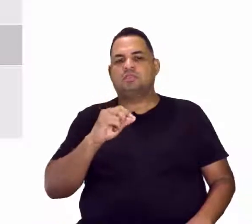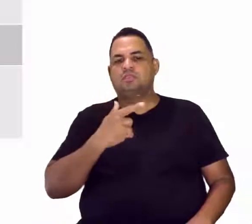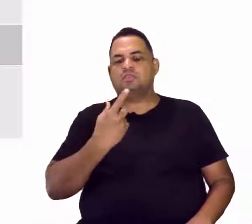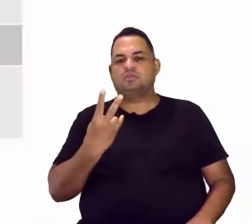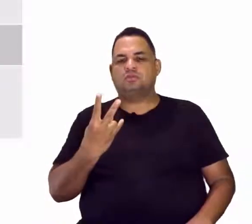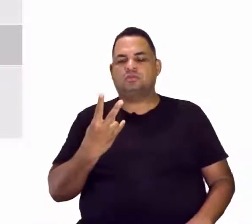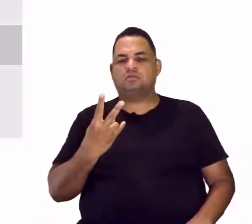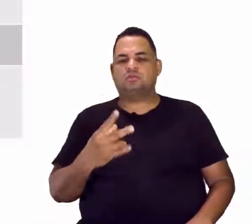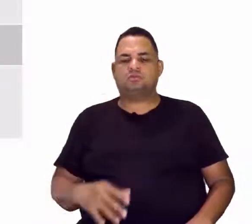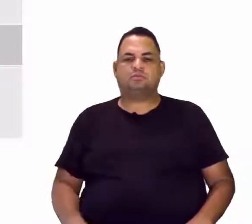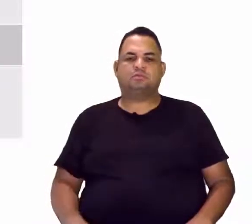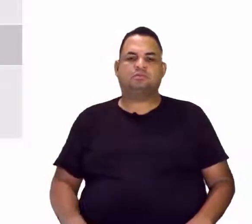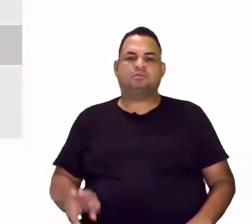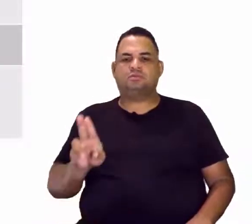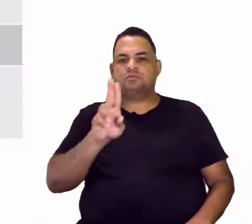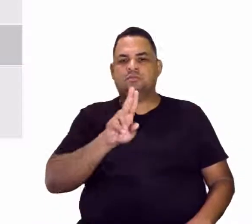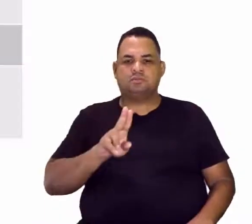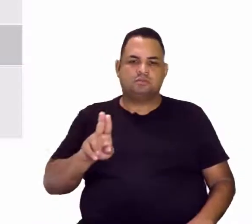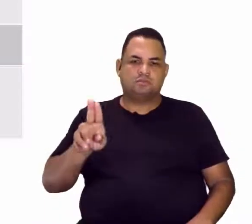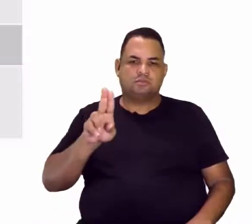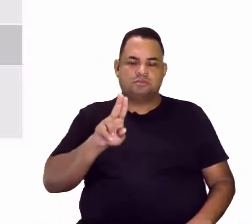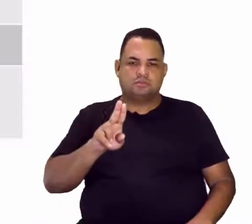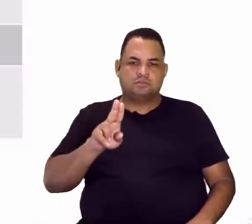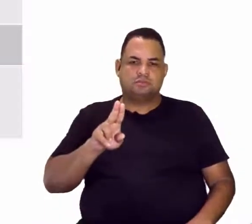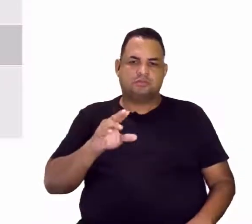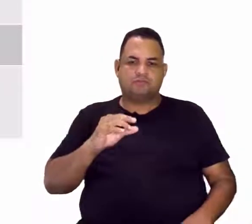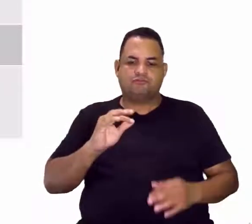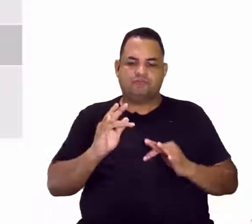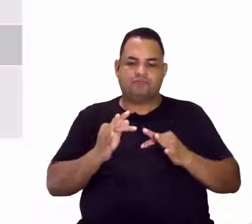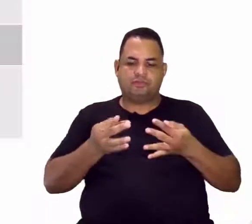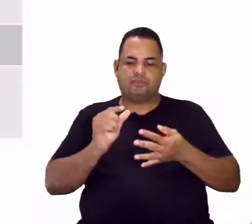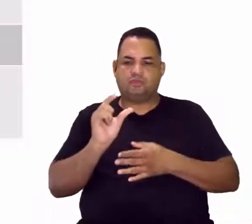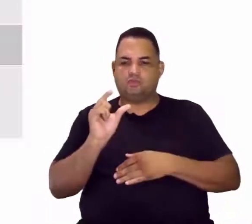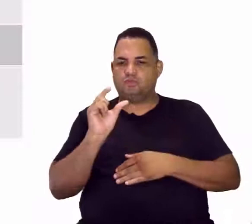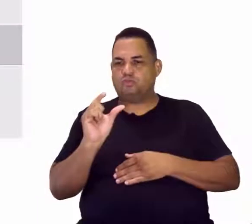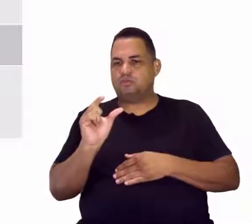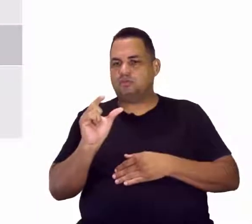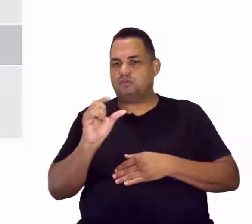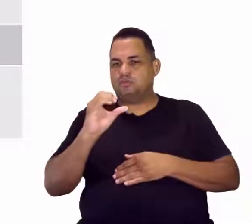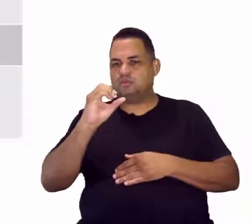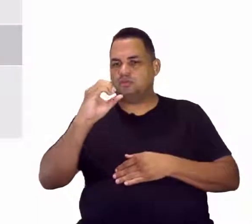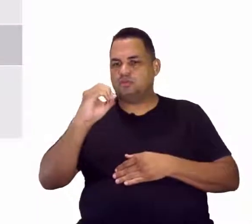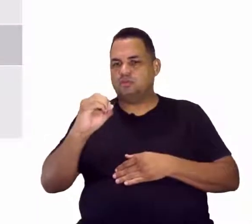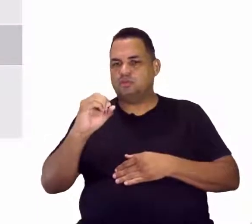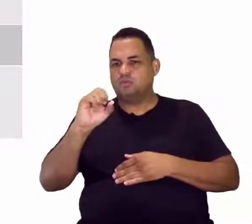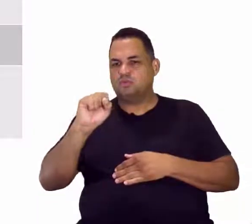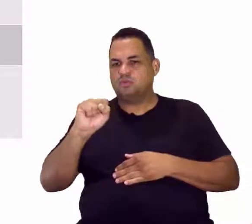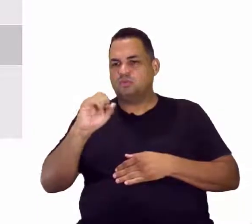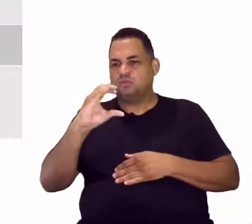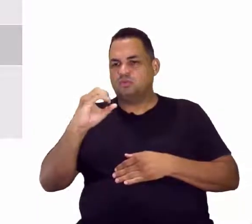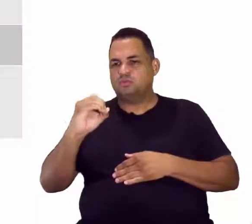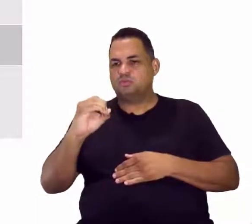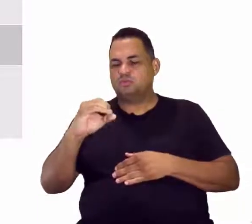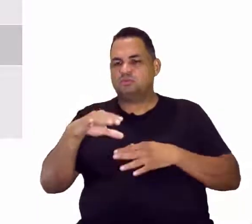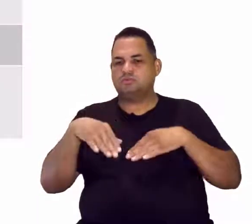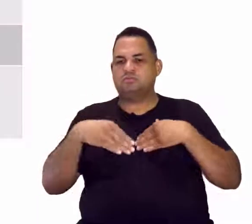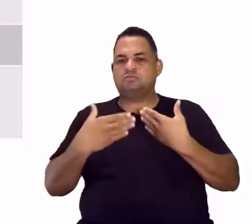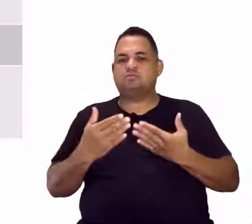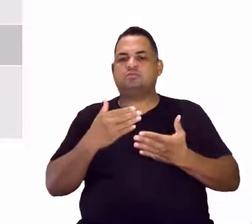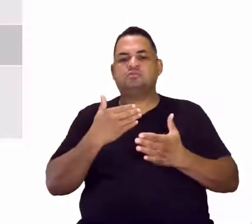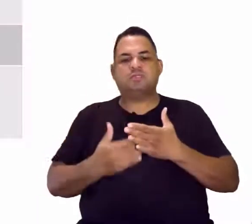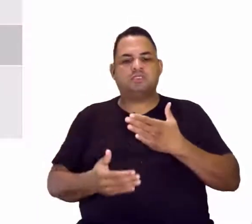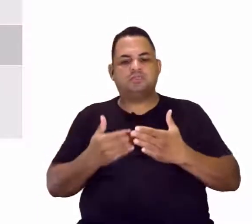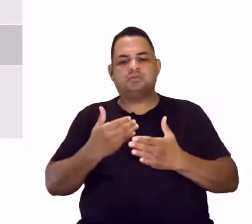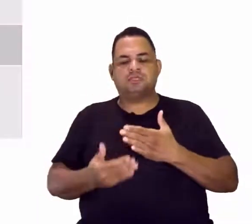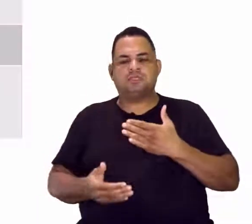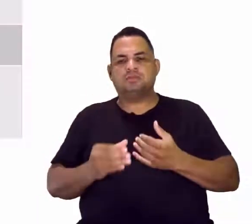HClO2, aí a gente usa a terminação oso. Percebam, quanto mais oxigênio ele